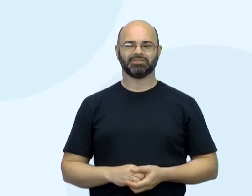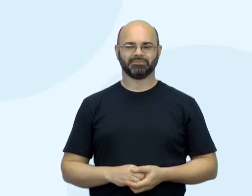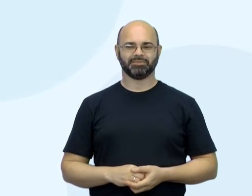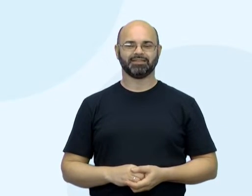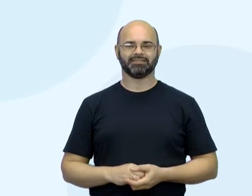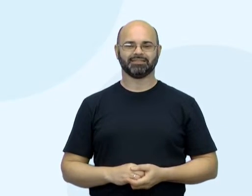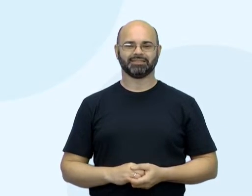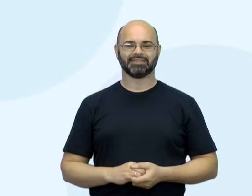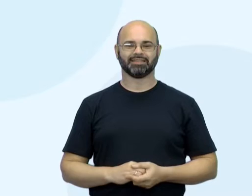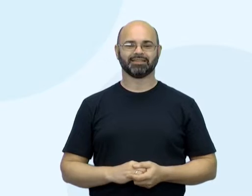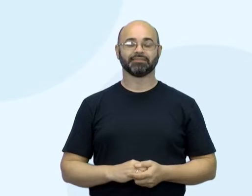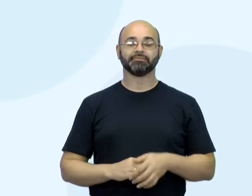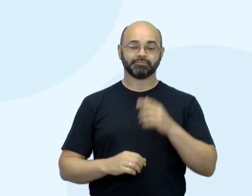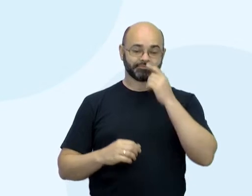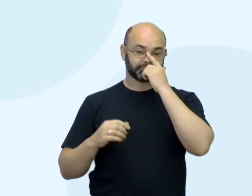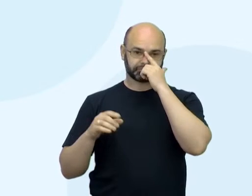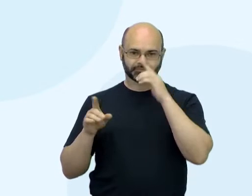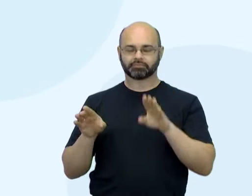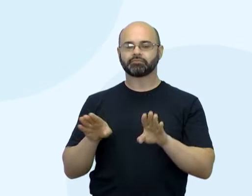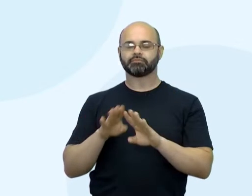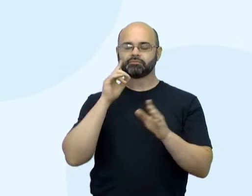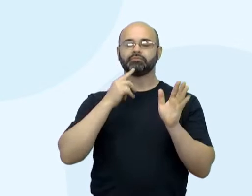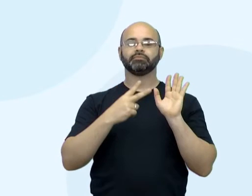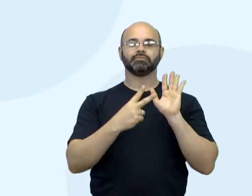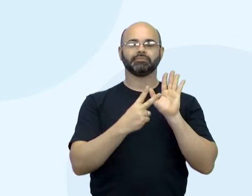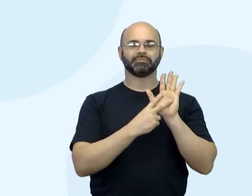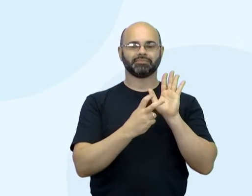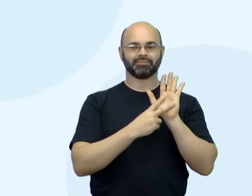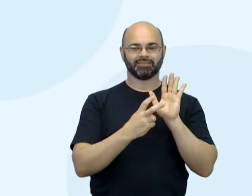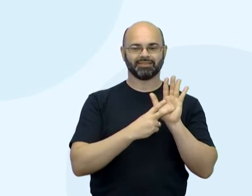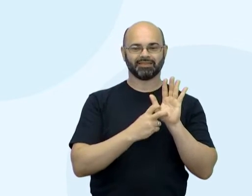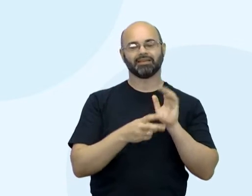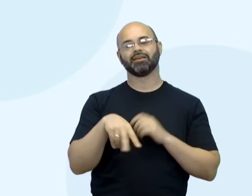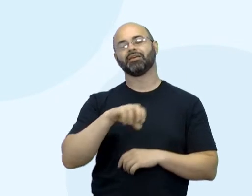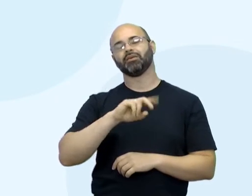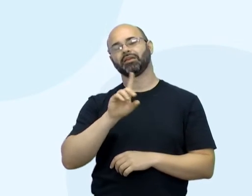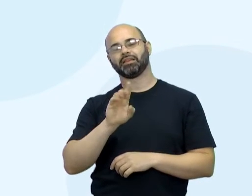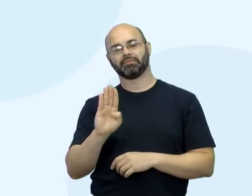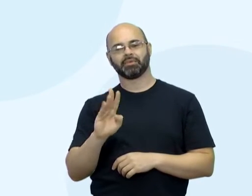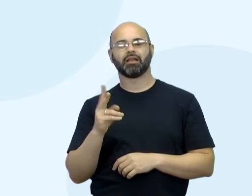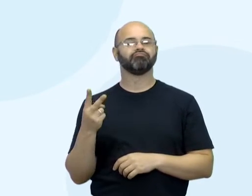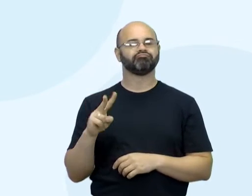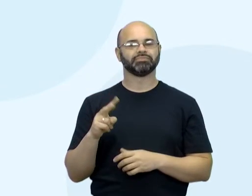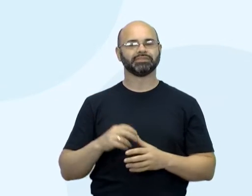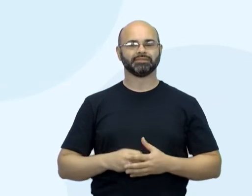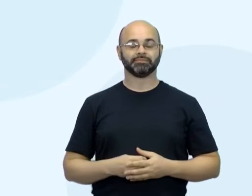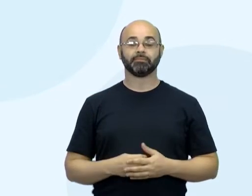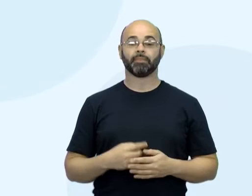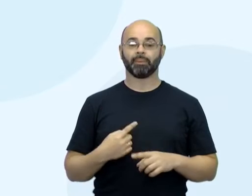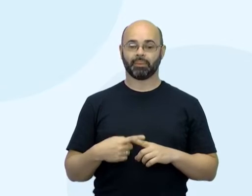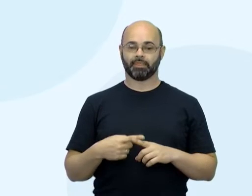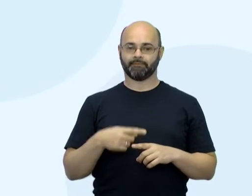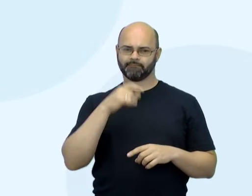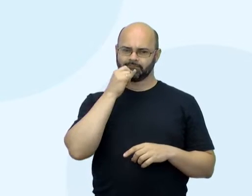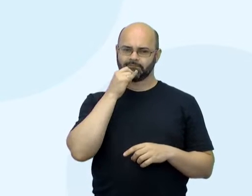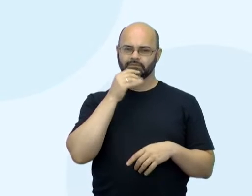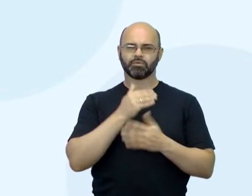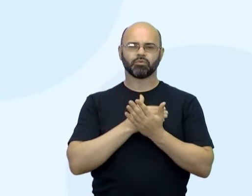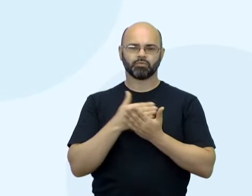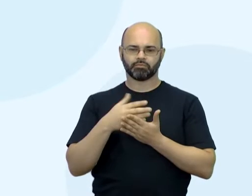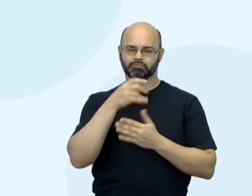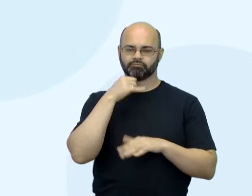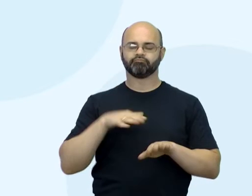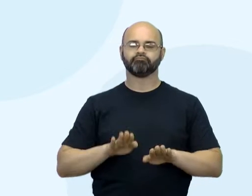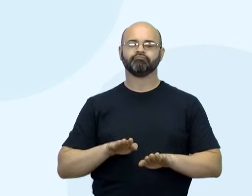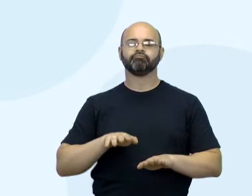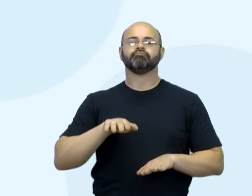exemplo, tanto para o glossário quanto para o diário de bordo. Ó, você já percebeu que para dar o primeiro passo e começar a